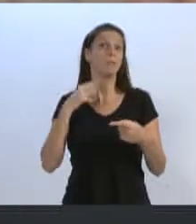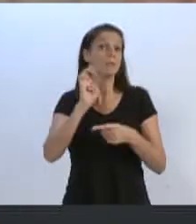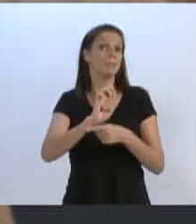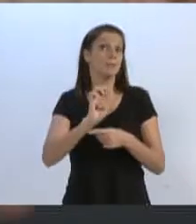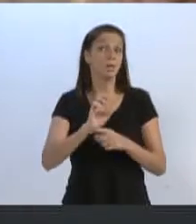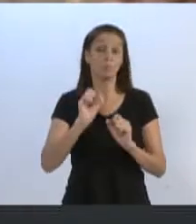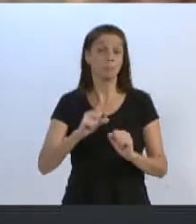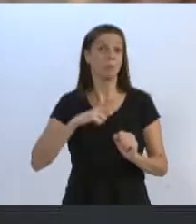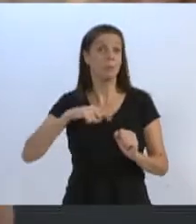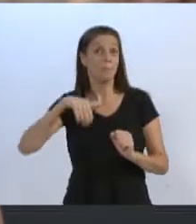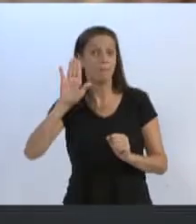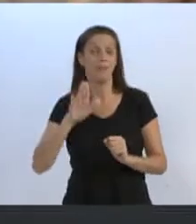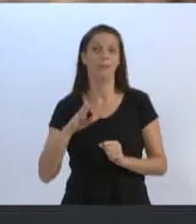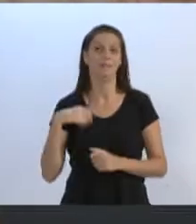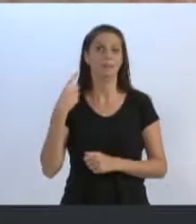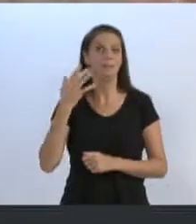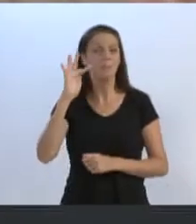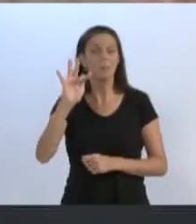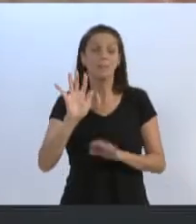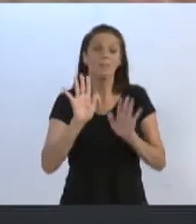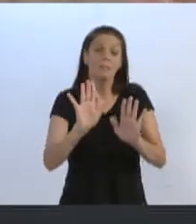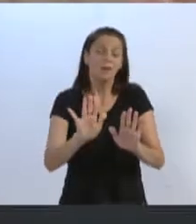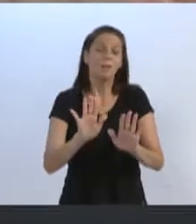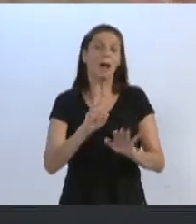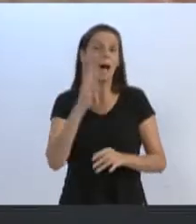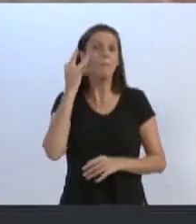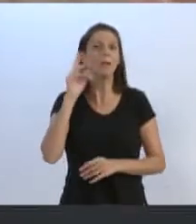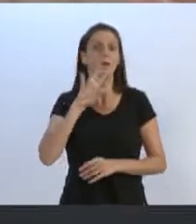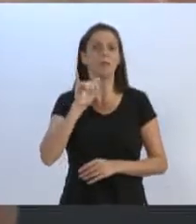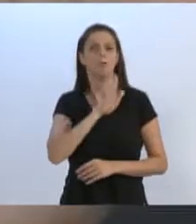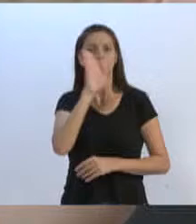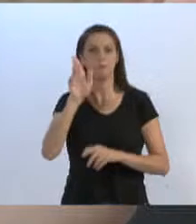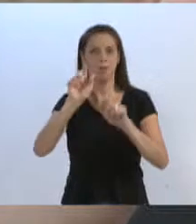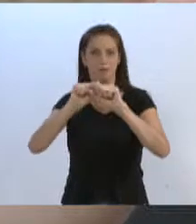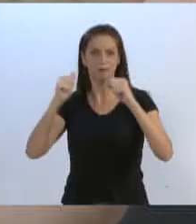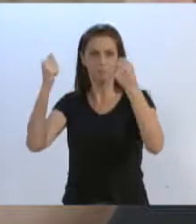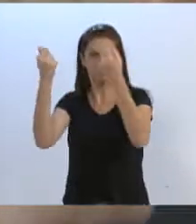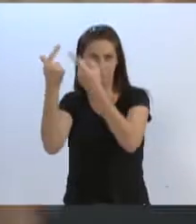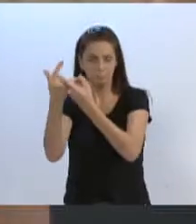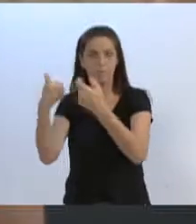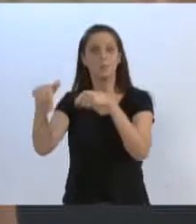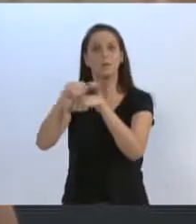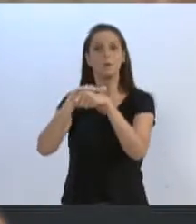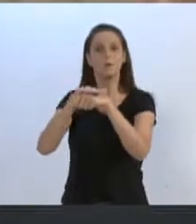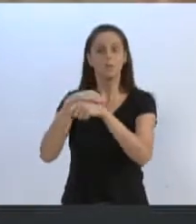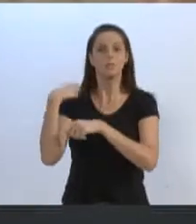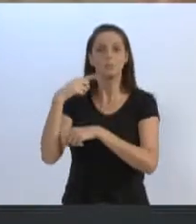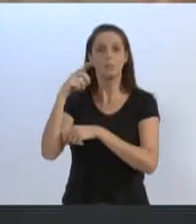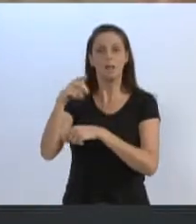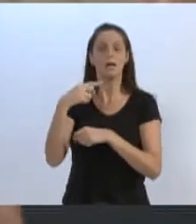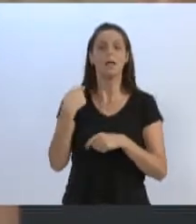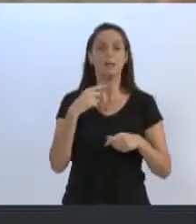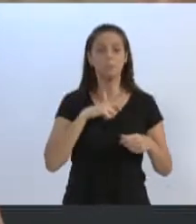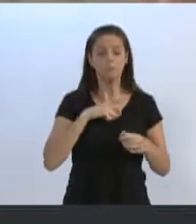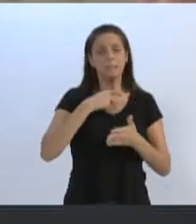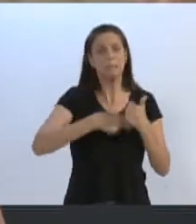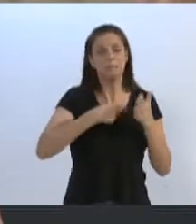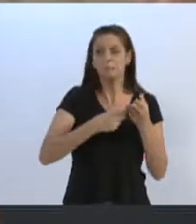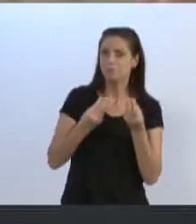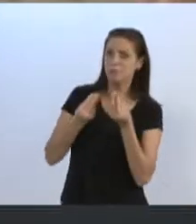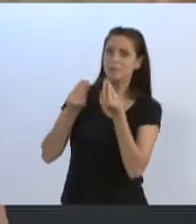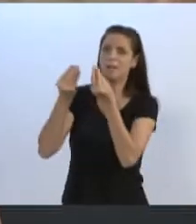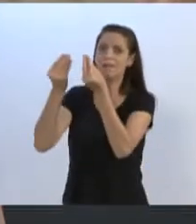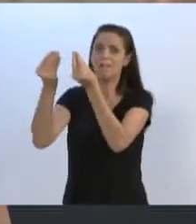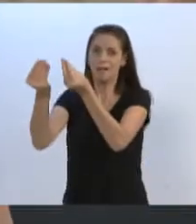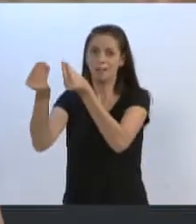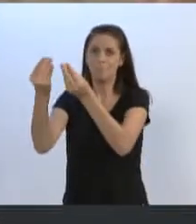ter eleito mais. Deputados federais, mais. Eu, inclusive, vou amanhã na Assembleia conversar com os deputados que eu tenho acesso para levar algumas reivindicações que a gente recebe